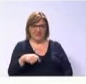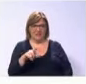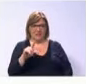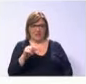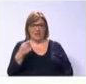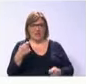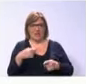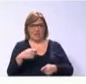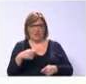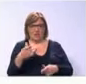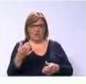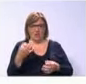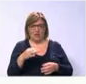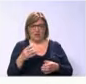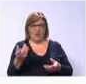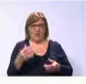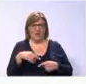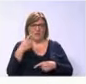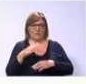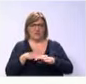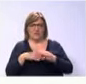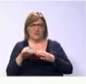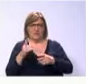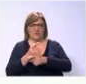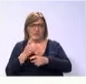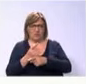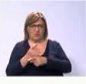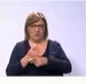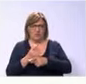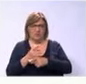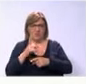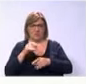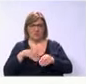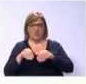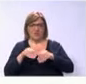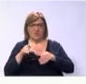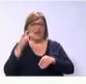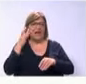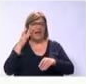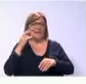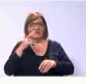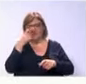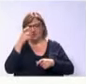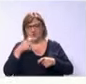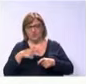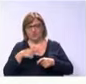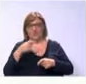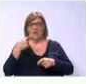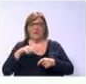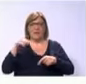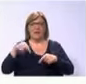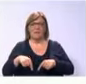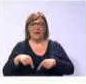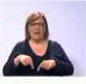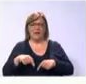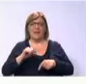que também já vai fazendo muitas vezes depois também tem outras coisas em que joga com raça das pessoas tem que pedir desculpa joga com as pernas bambas